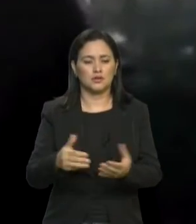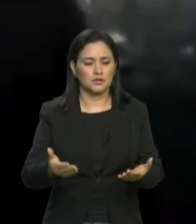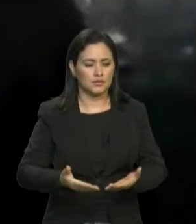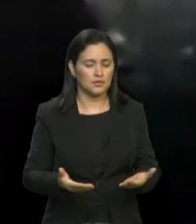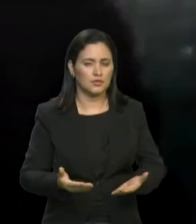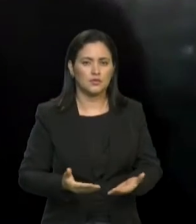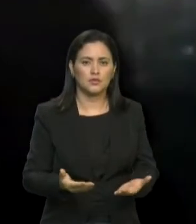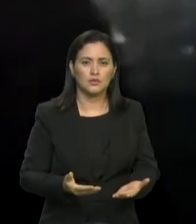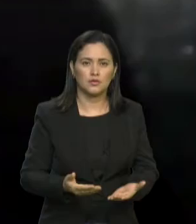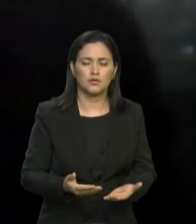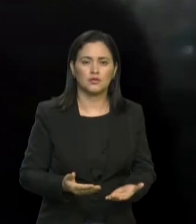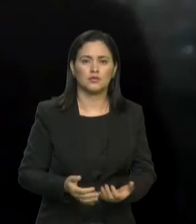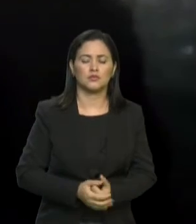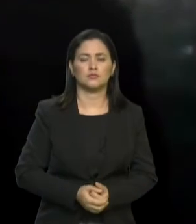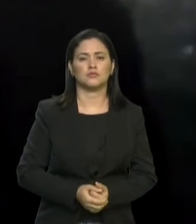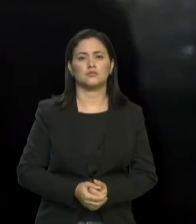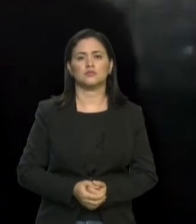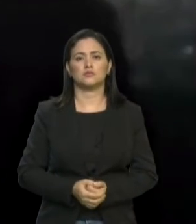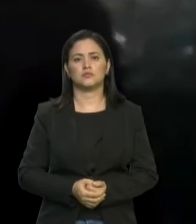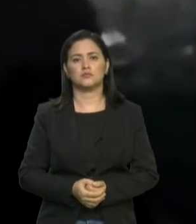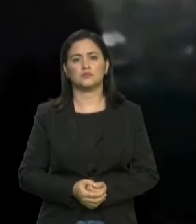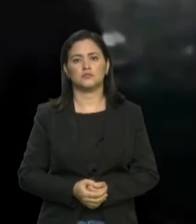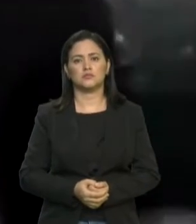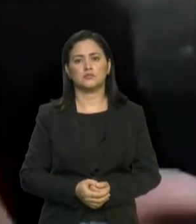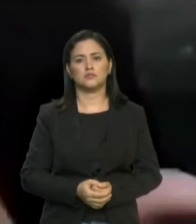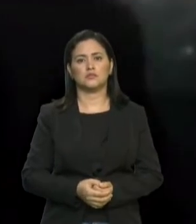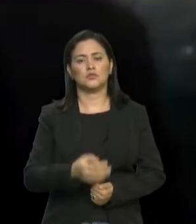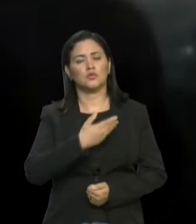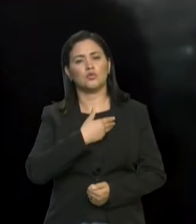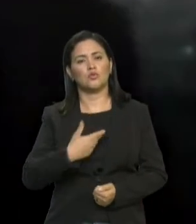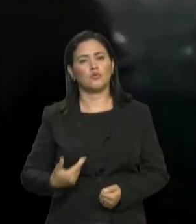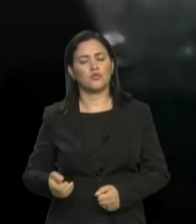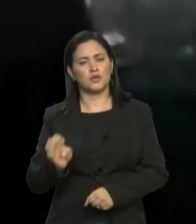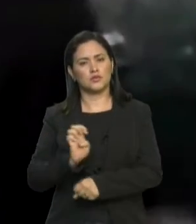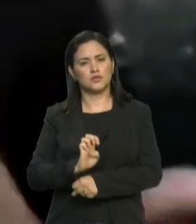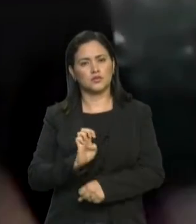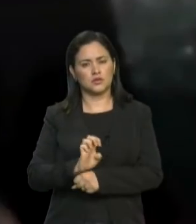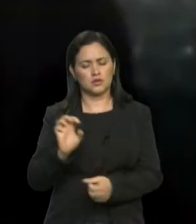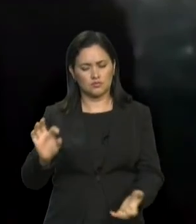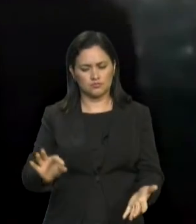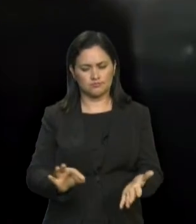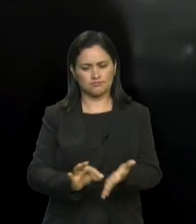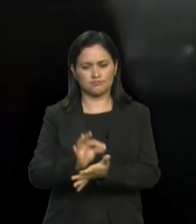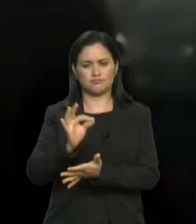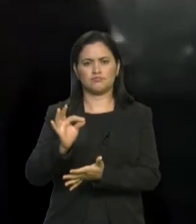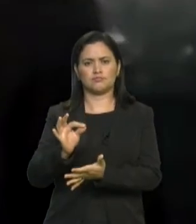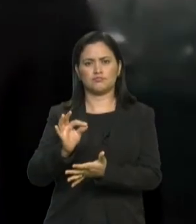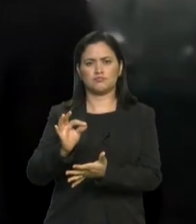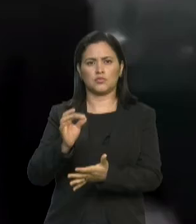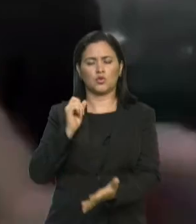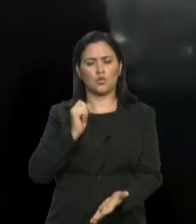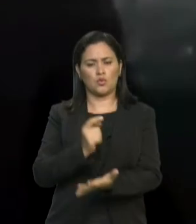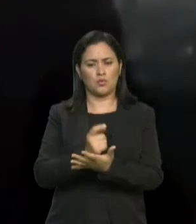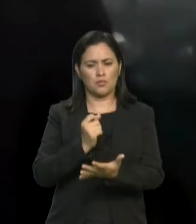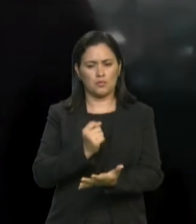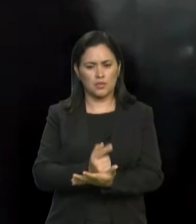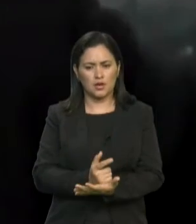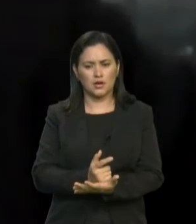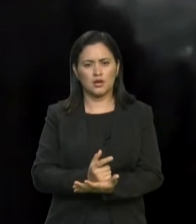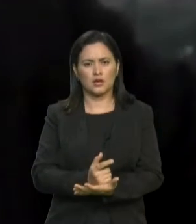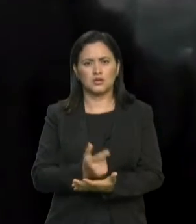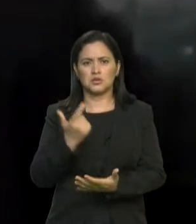Legislativa do Estado do Maranhão e o governo do Estado faça a contratação, faça a compra sem